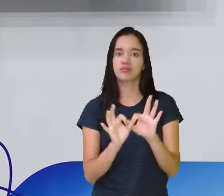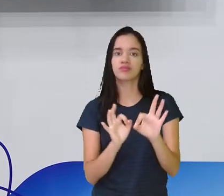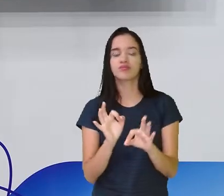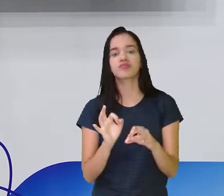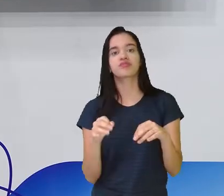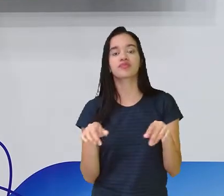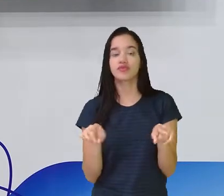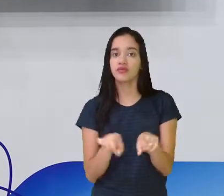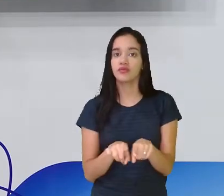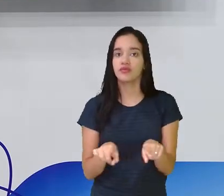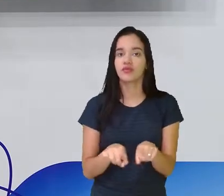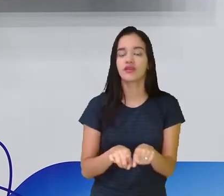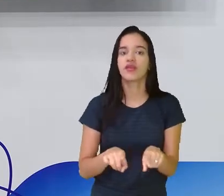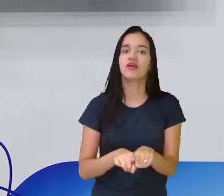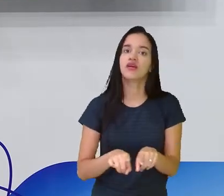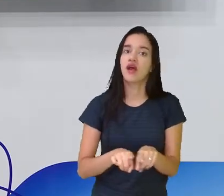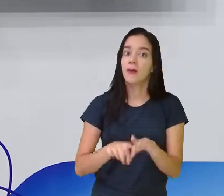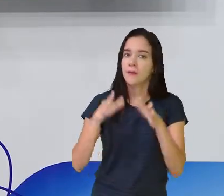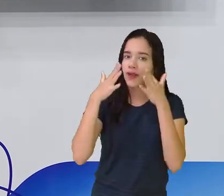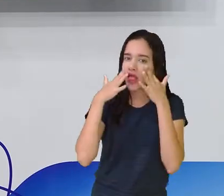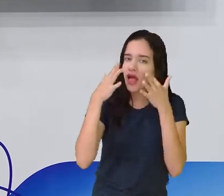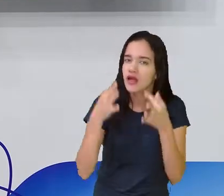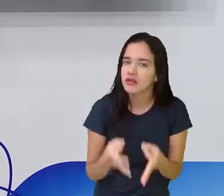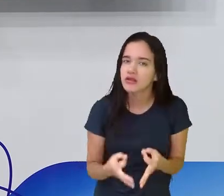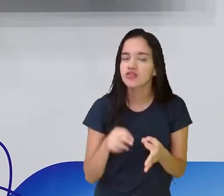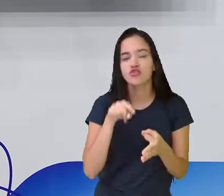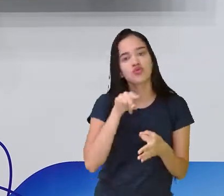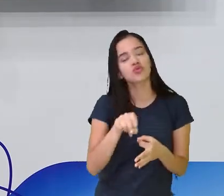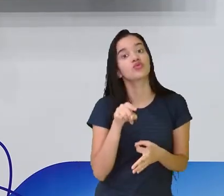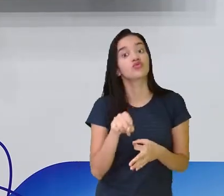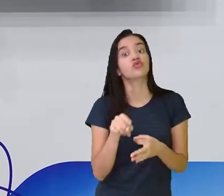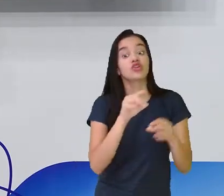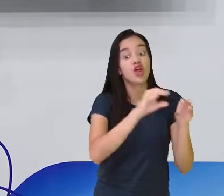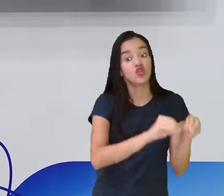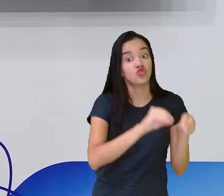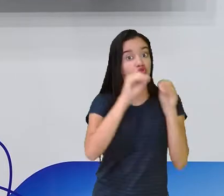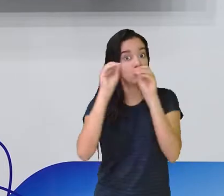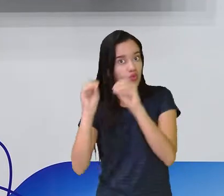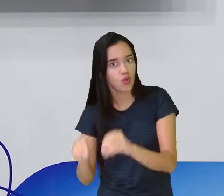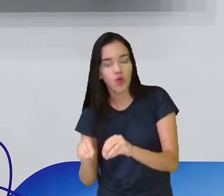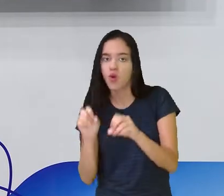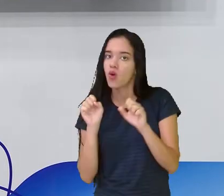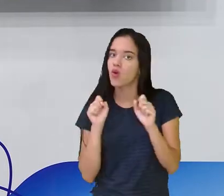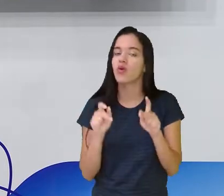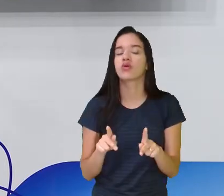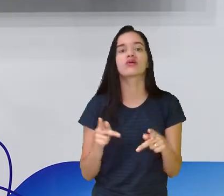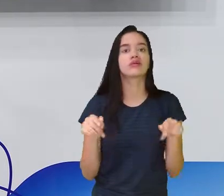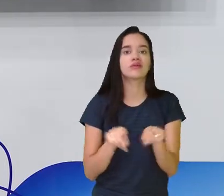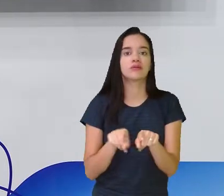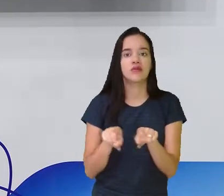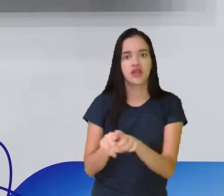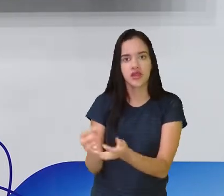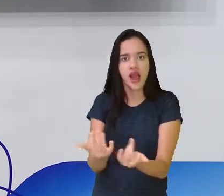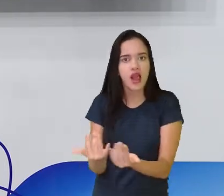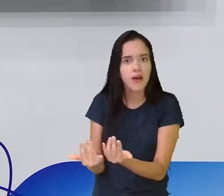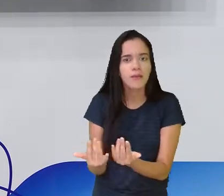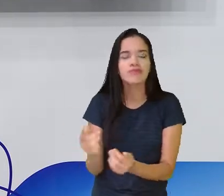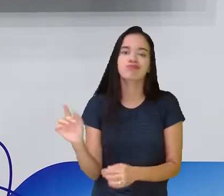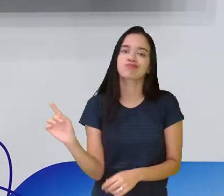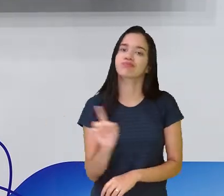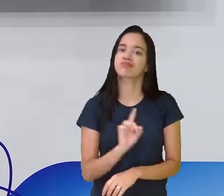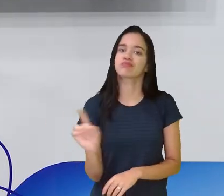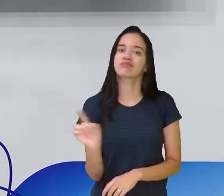de coleta, presta atenção no que é que você está jogando fora, tá bom? E nada de queimar, tá? Porque tem gente que tem